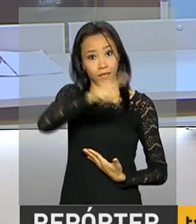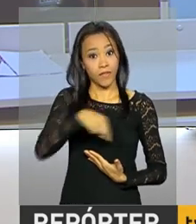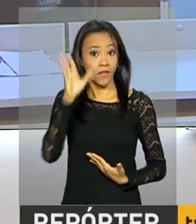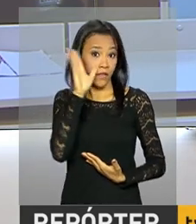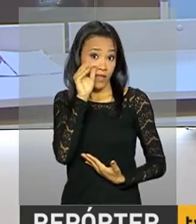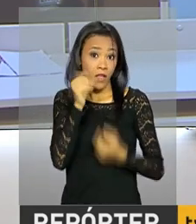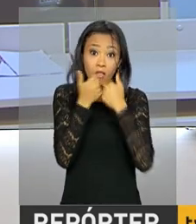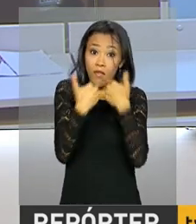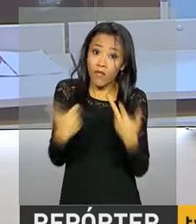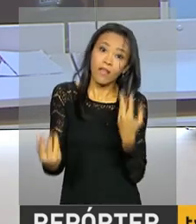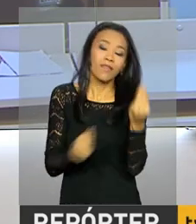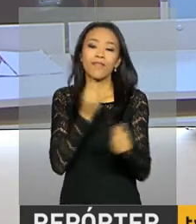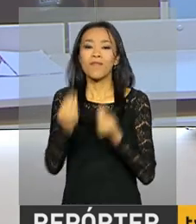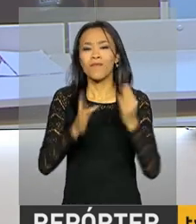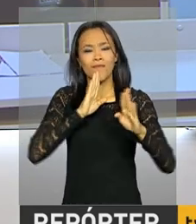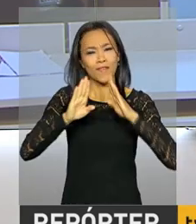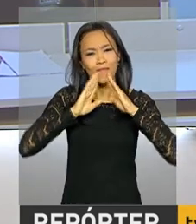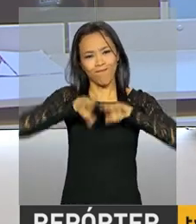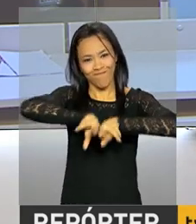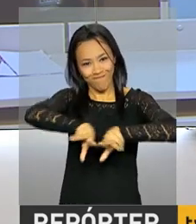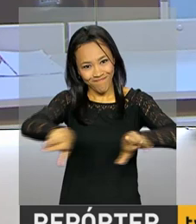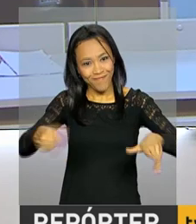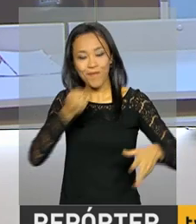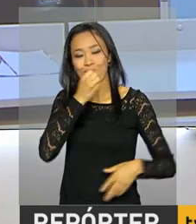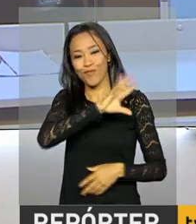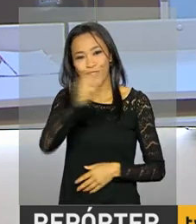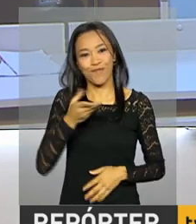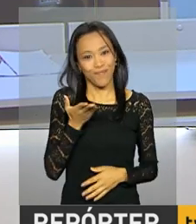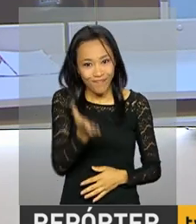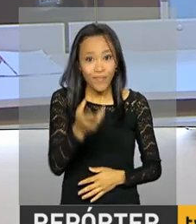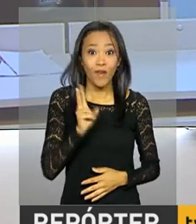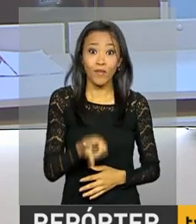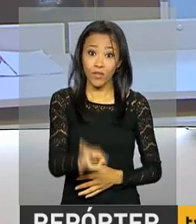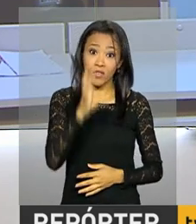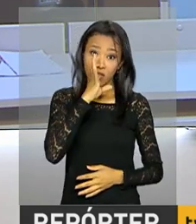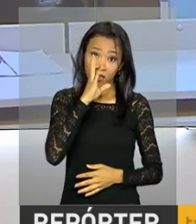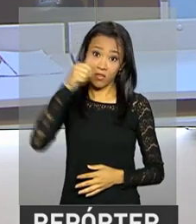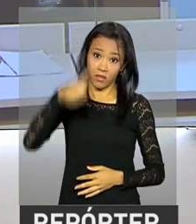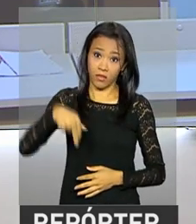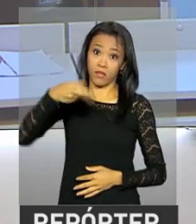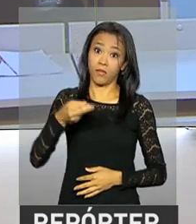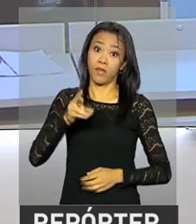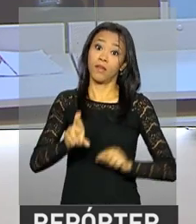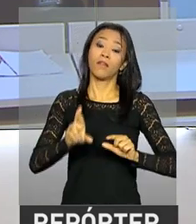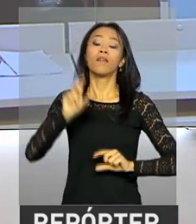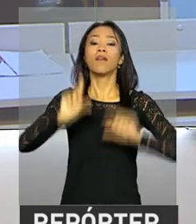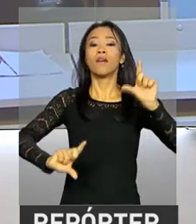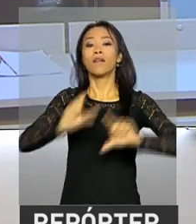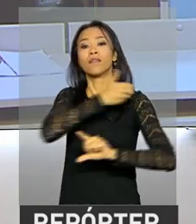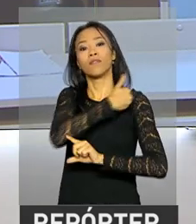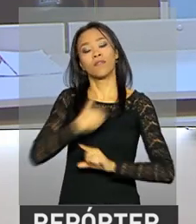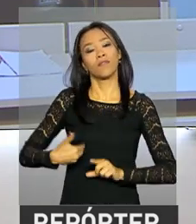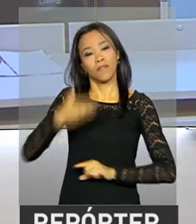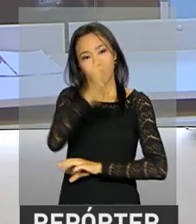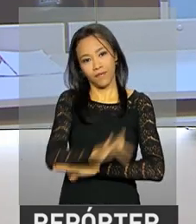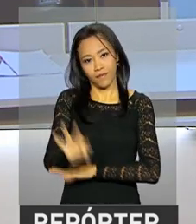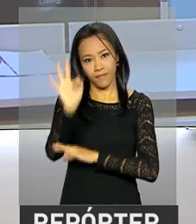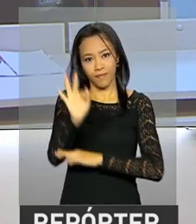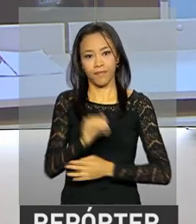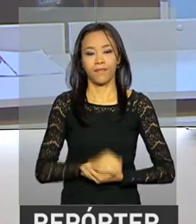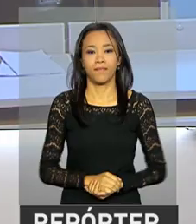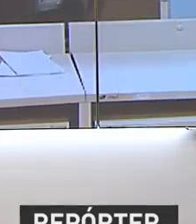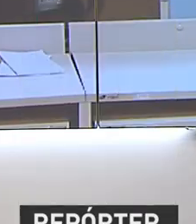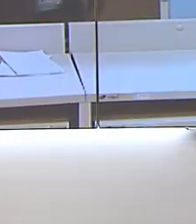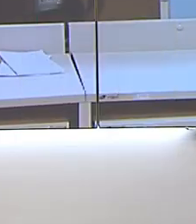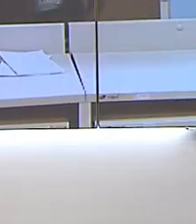acompanhe também as novidades em nossas redes sociais um bom dia para você e continue com a gente aqui na NBR a TV do Governo